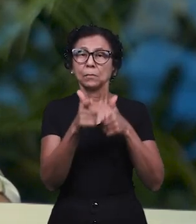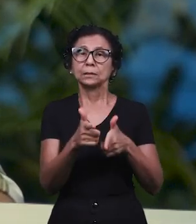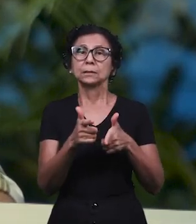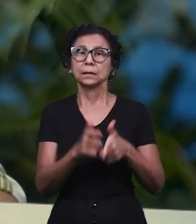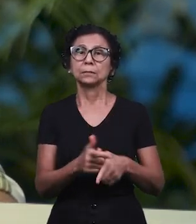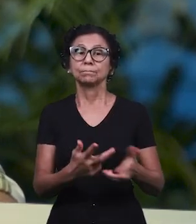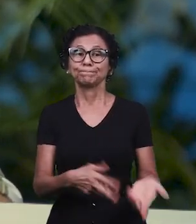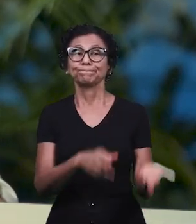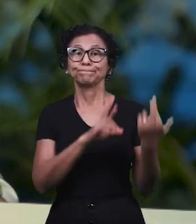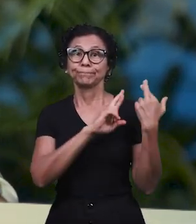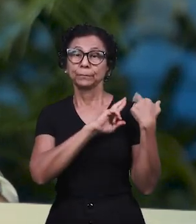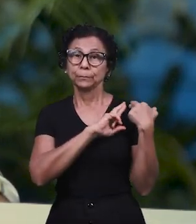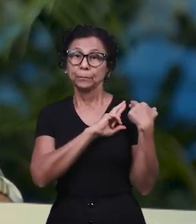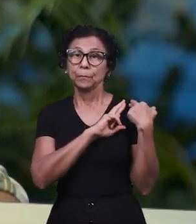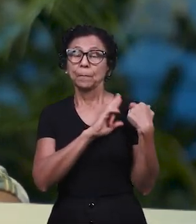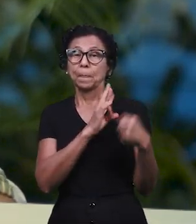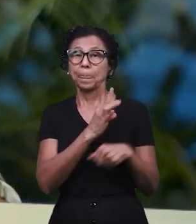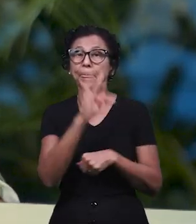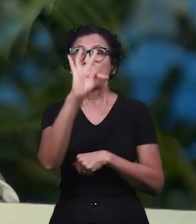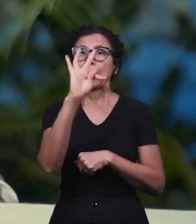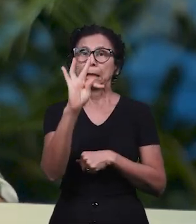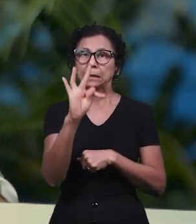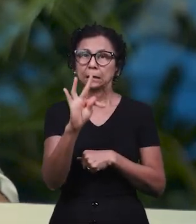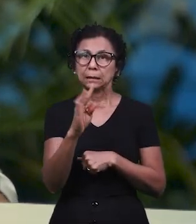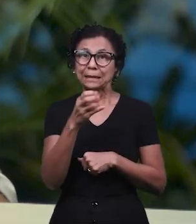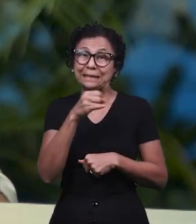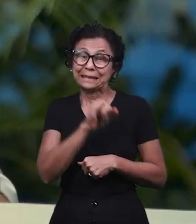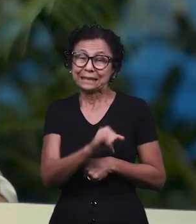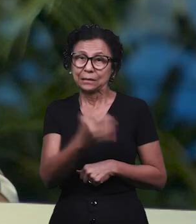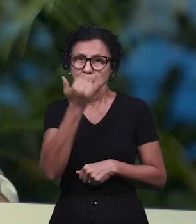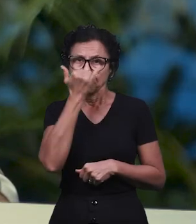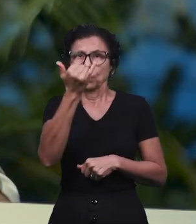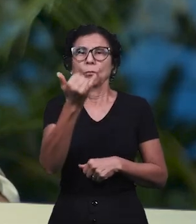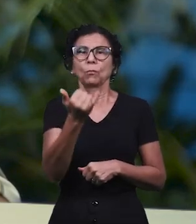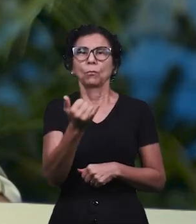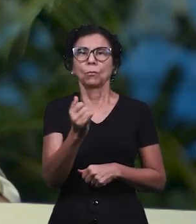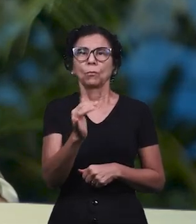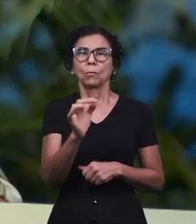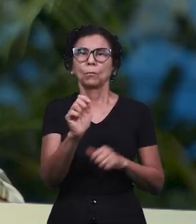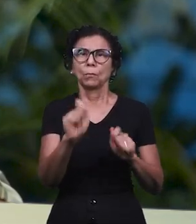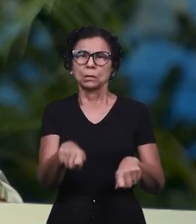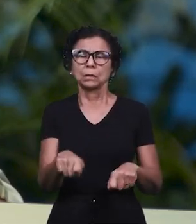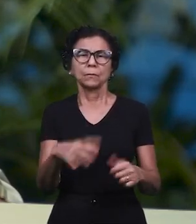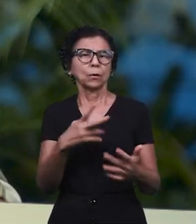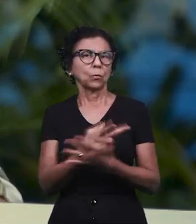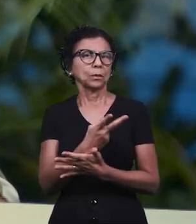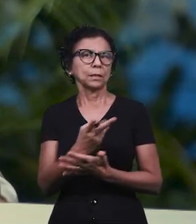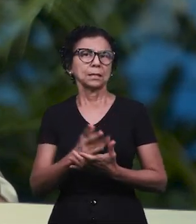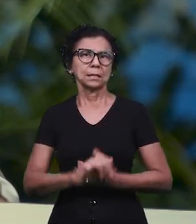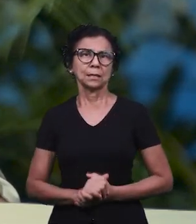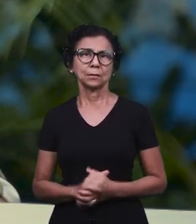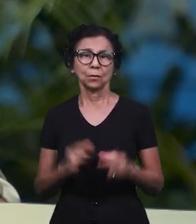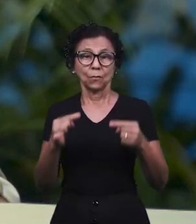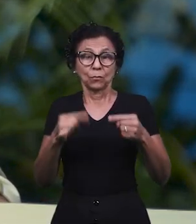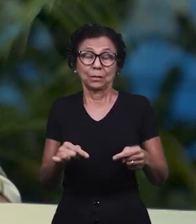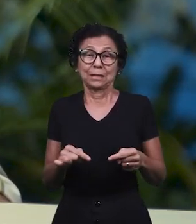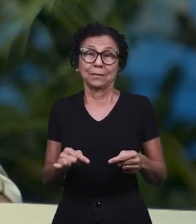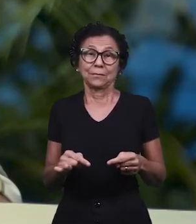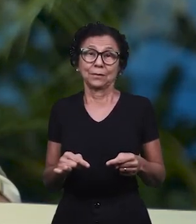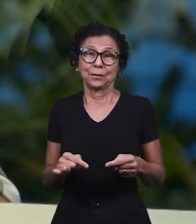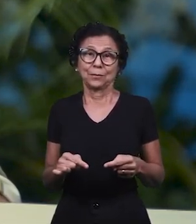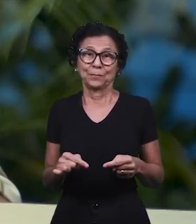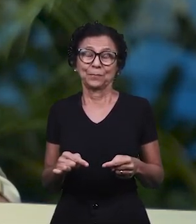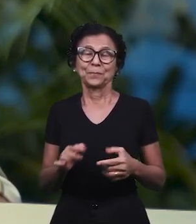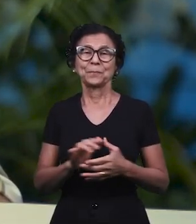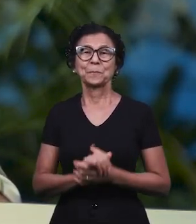responsabilidade que nós temos técnica por qualquer tipo de acidente que poderá ocorrer. Então, o primeiro desafio foi ser fiscal de um contrato,